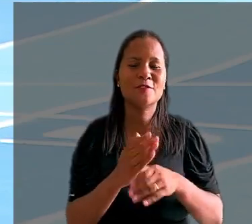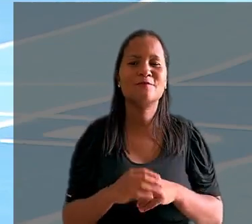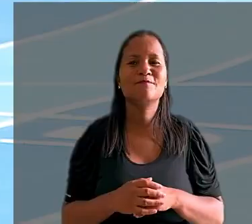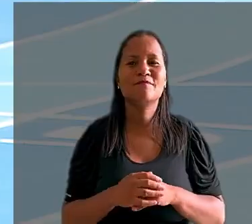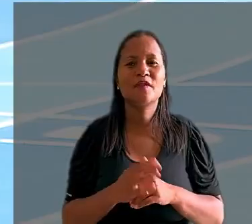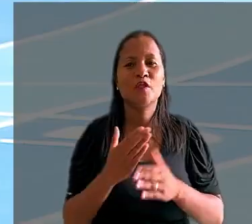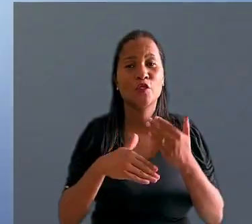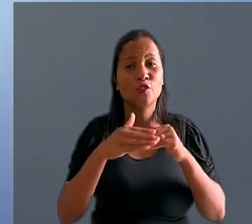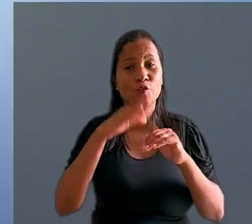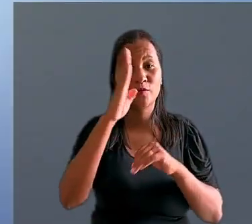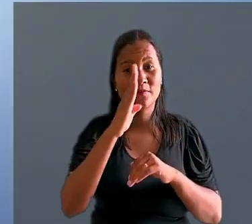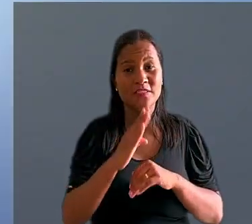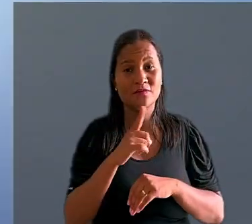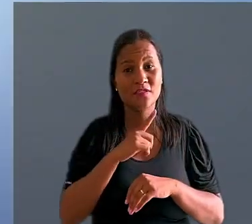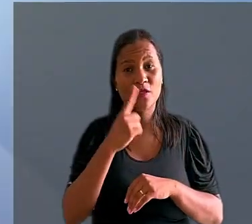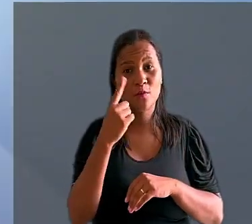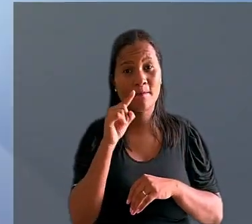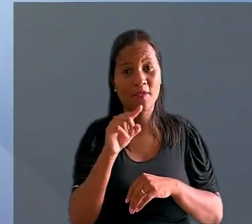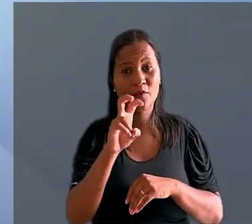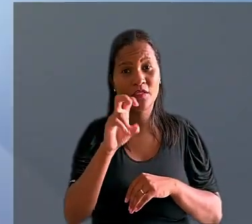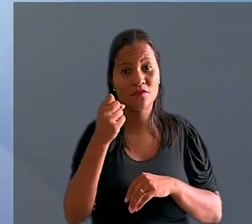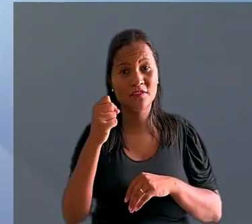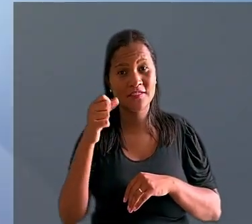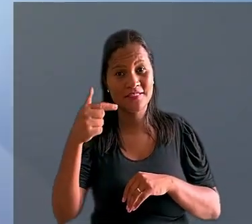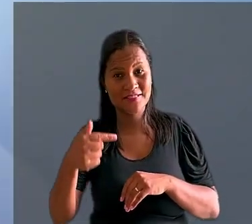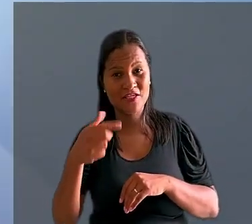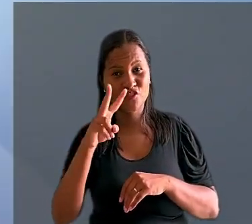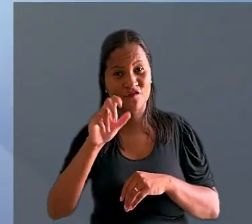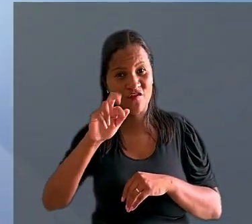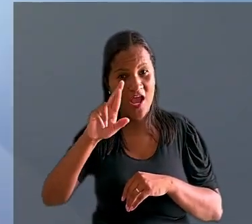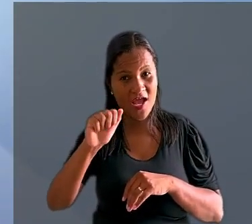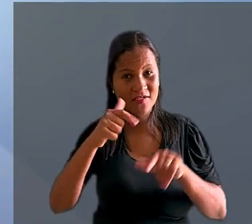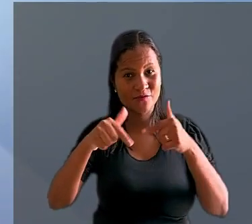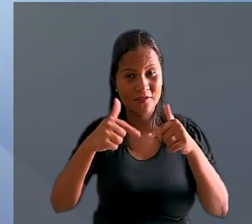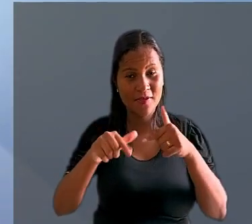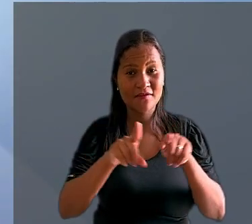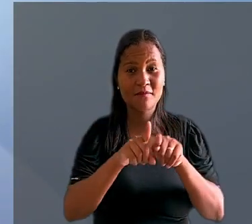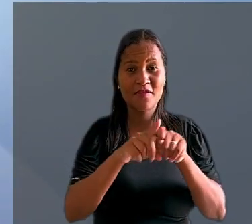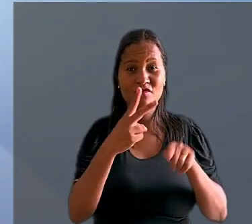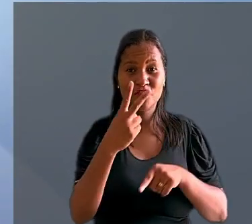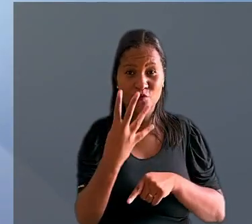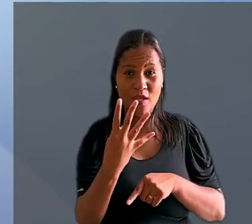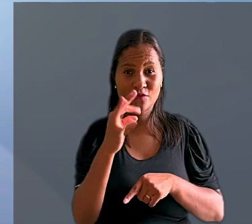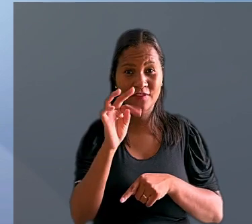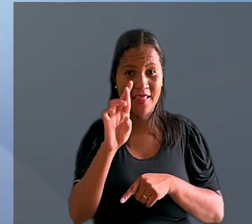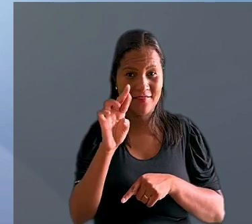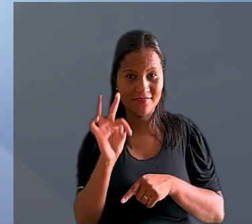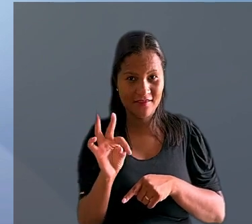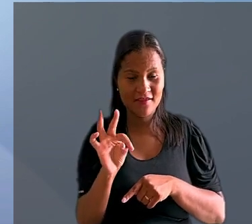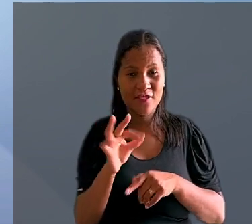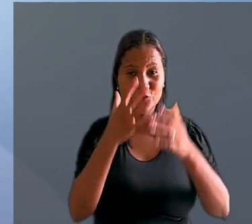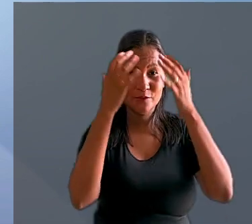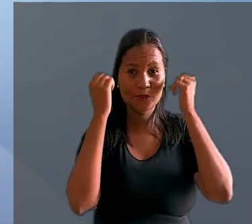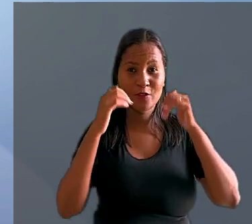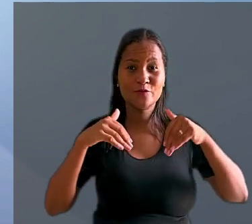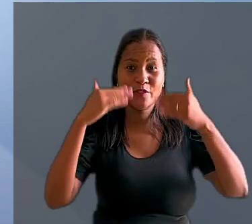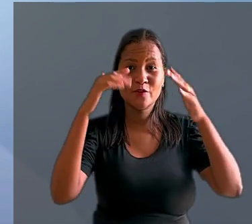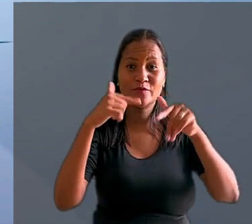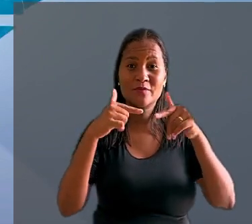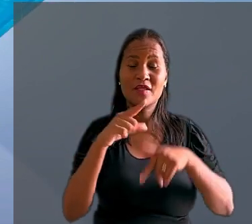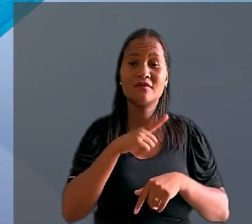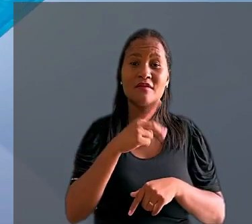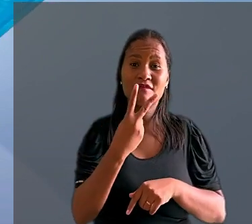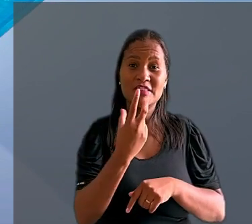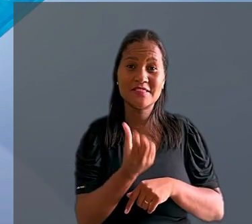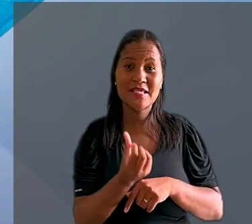do processo. Em todo o Brasil, são 1.587 varas do trabalho e 24 TRTs. No Tribunal Superior